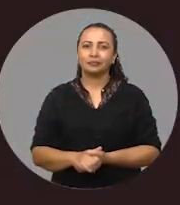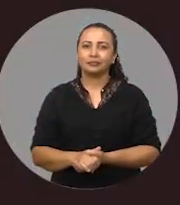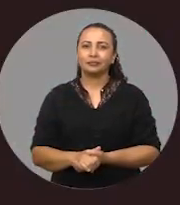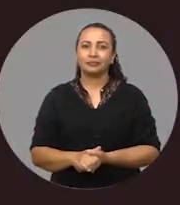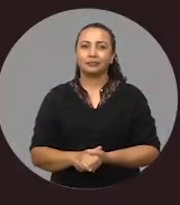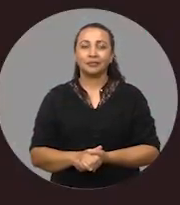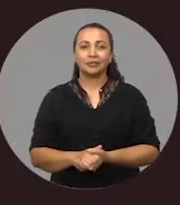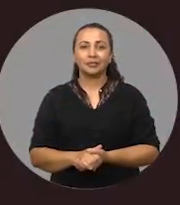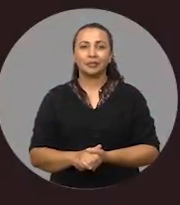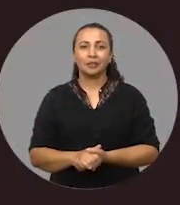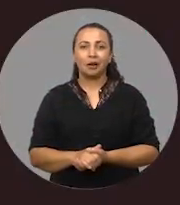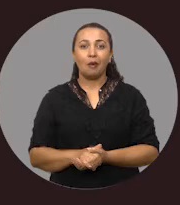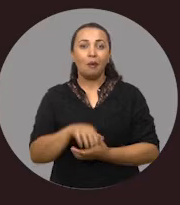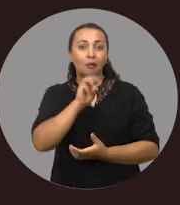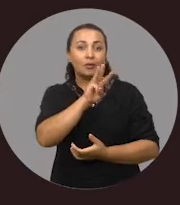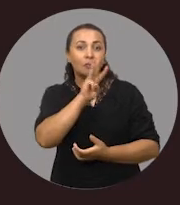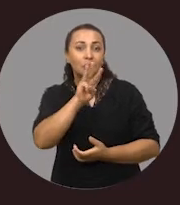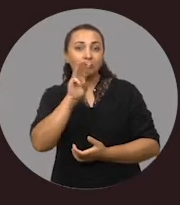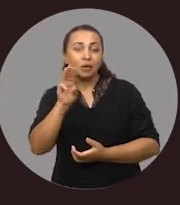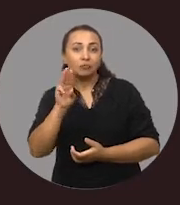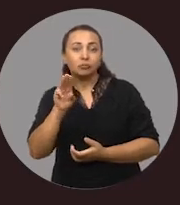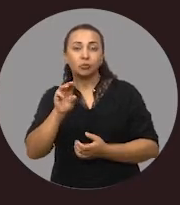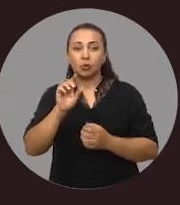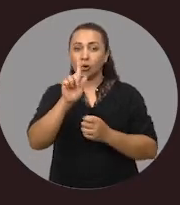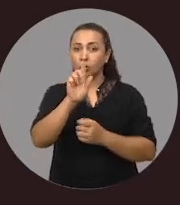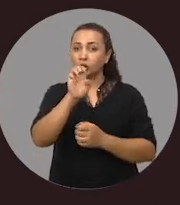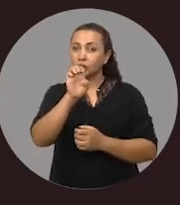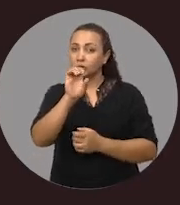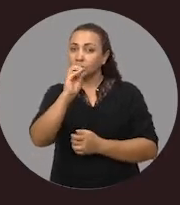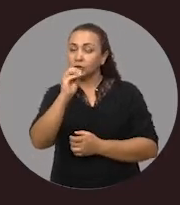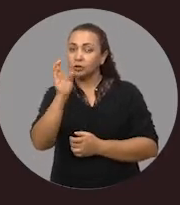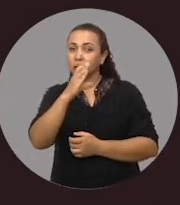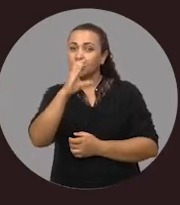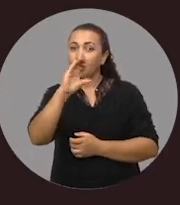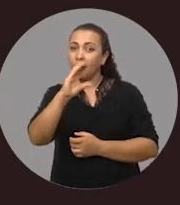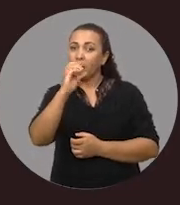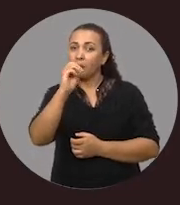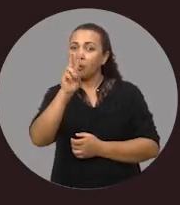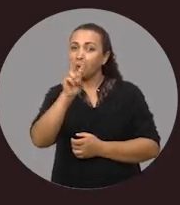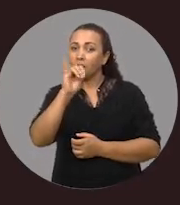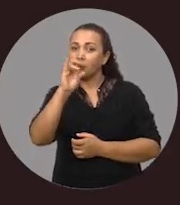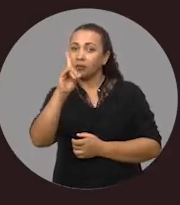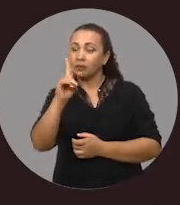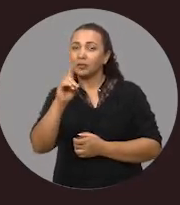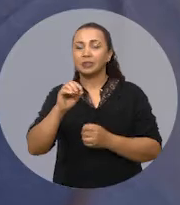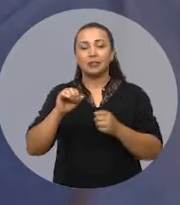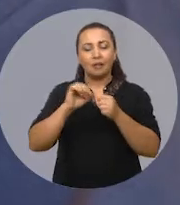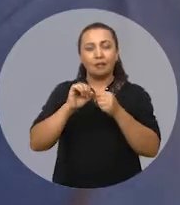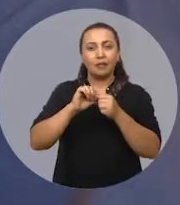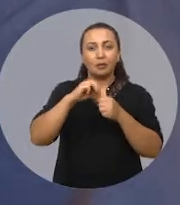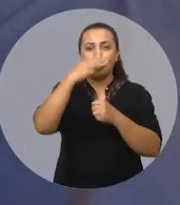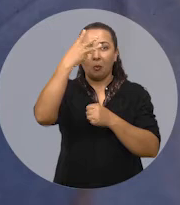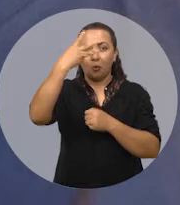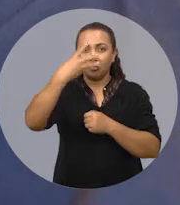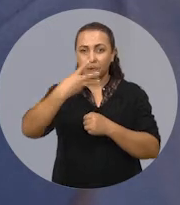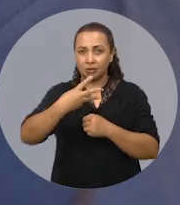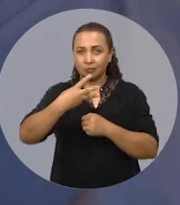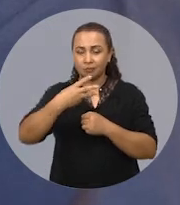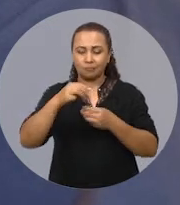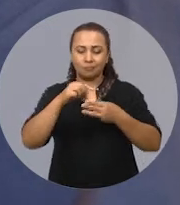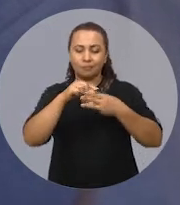O portal GeoCovid, ele é formado por 3 guias. A